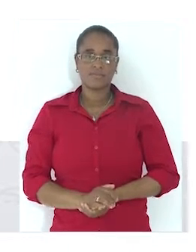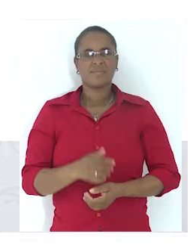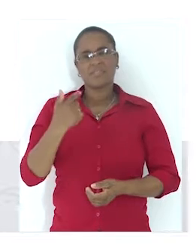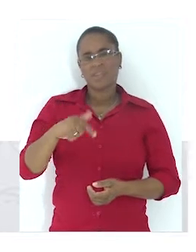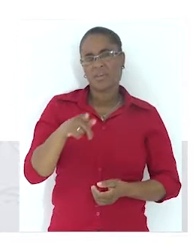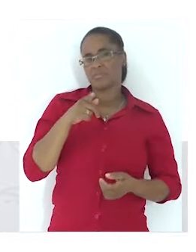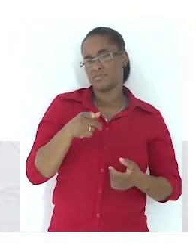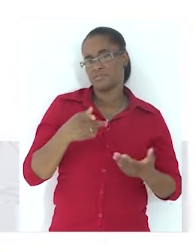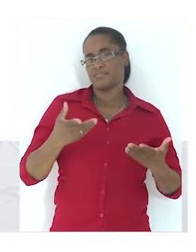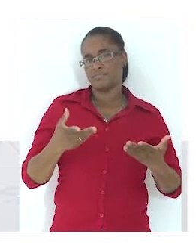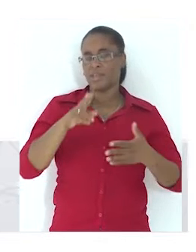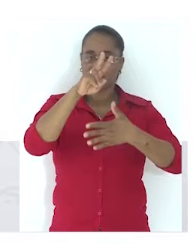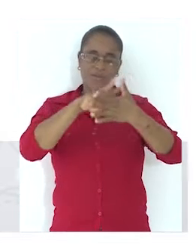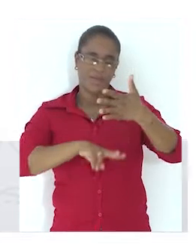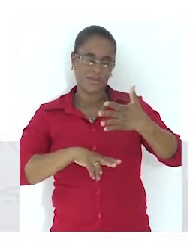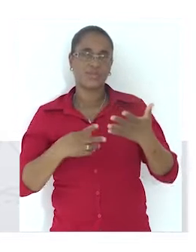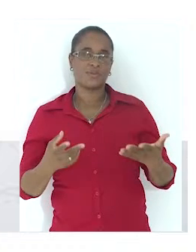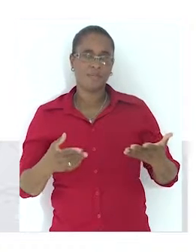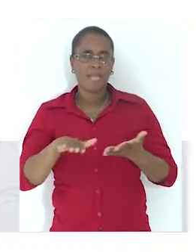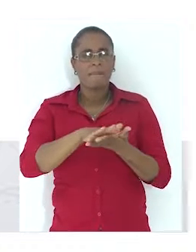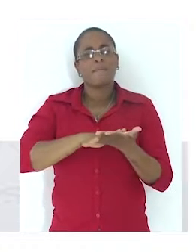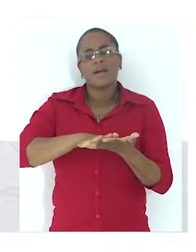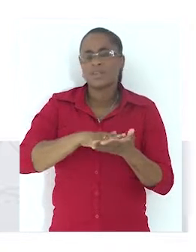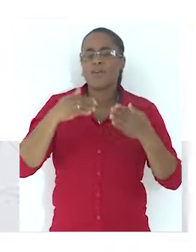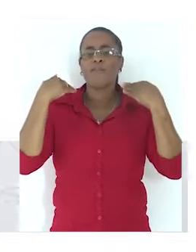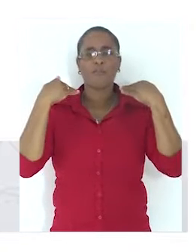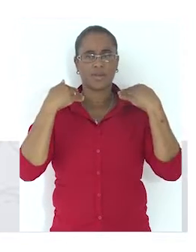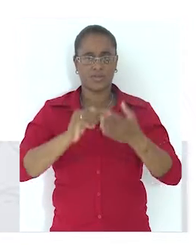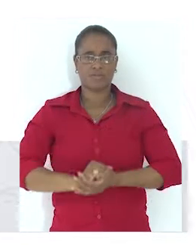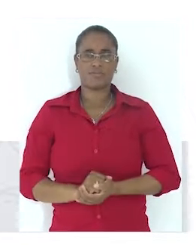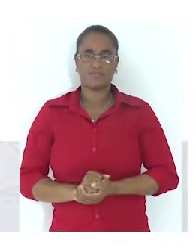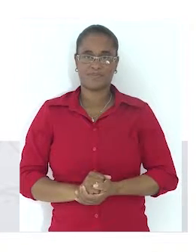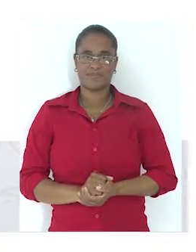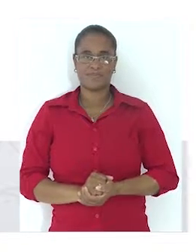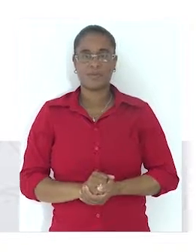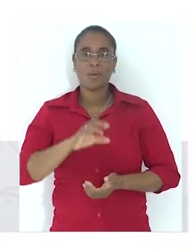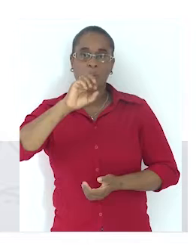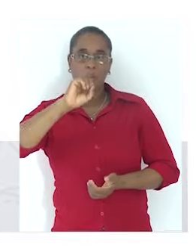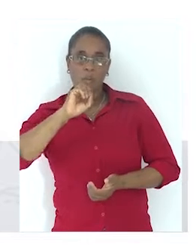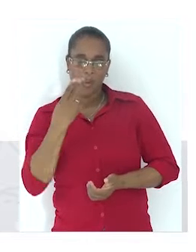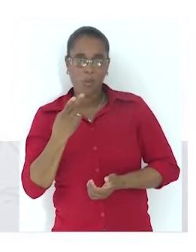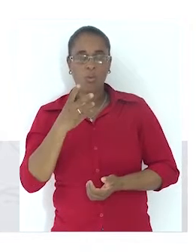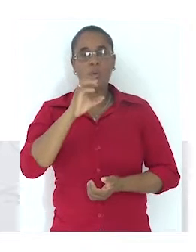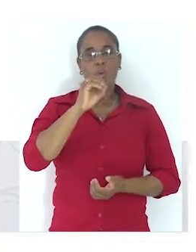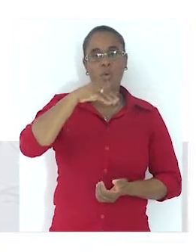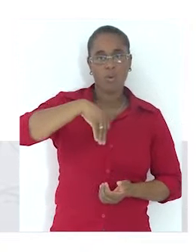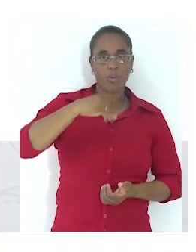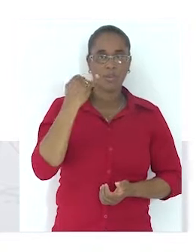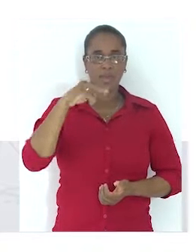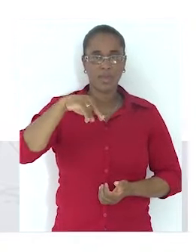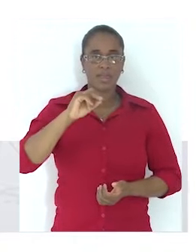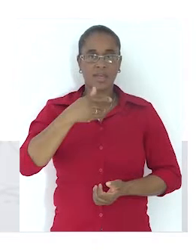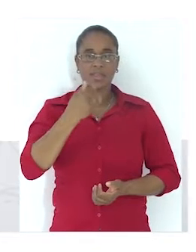temos texto é basicamente informativo, não é? Ou opinativo, quer dizer,